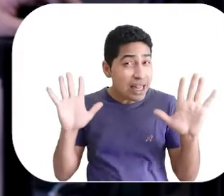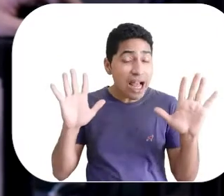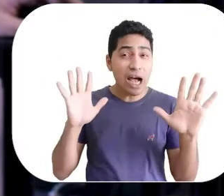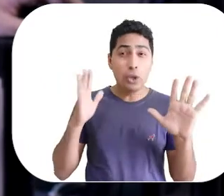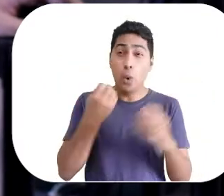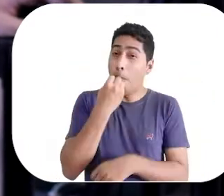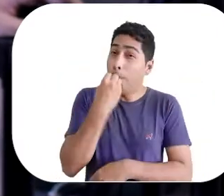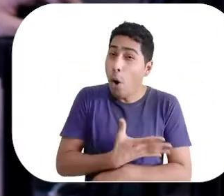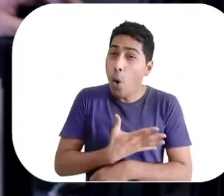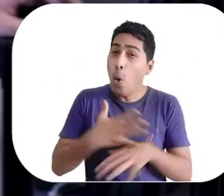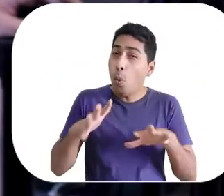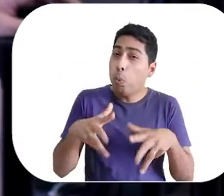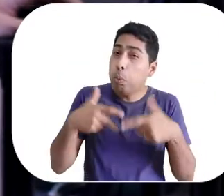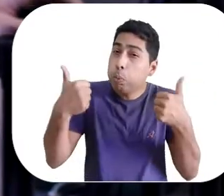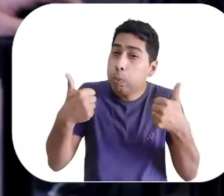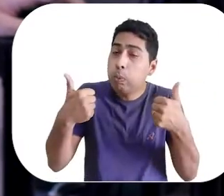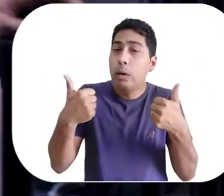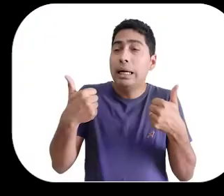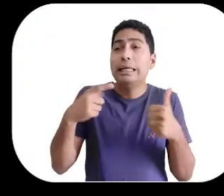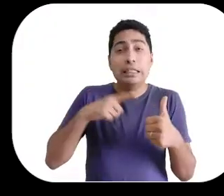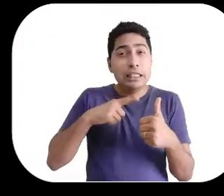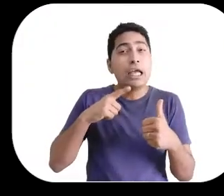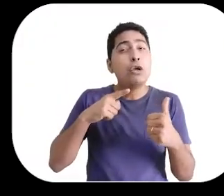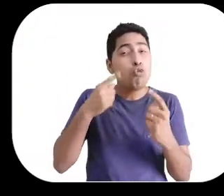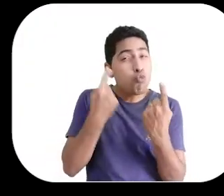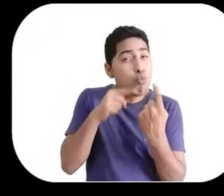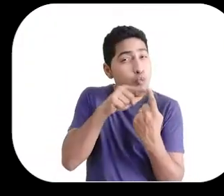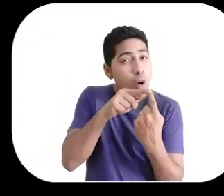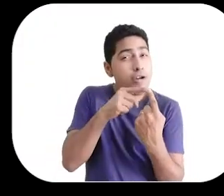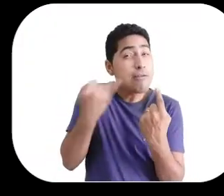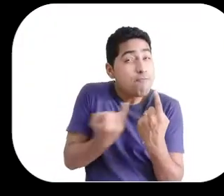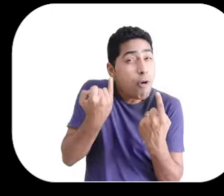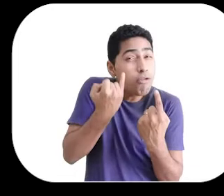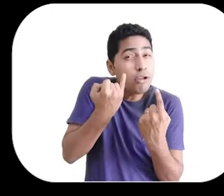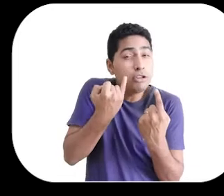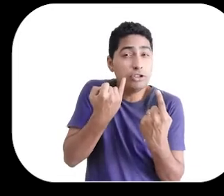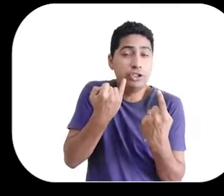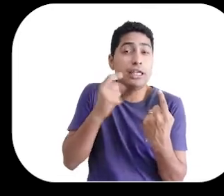específico, de boa qualidade, dificulta um fator que é essencial, inclusive no presencial,